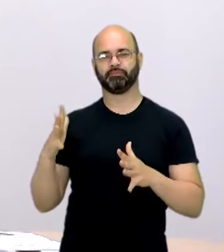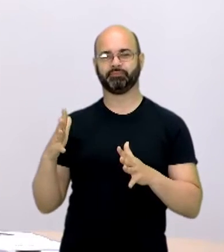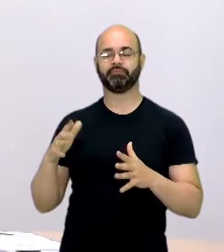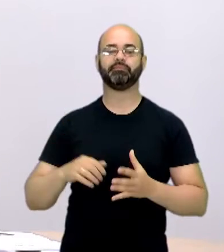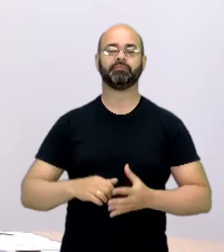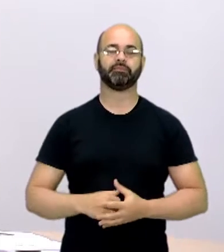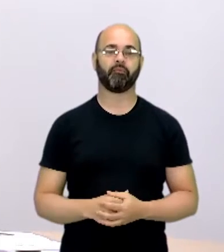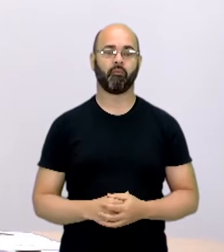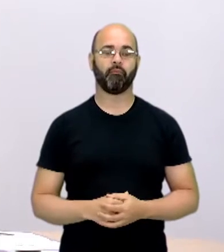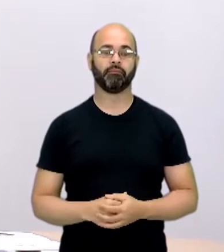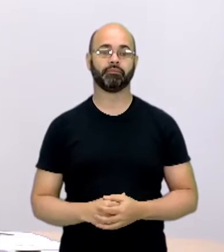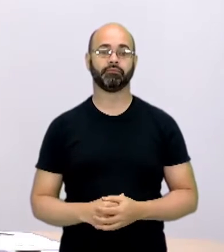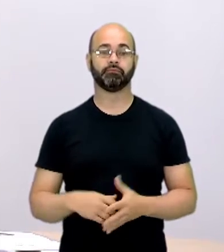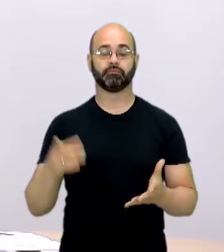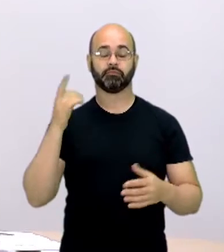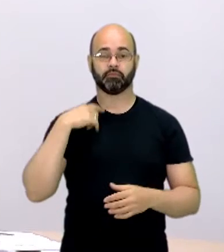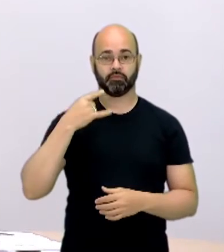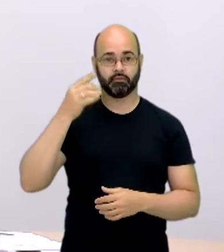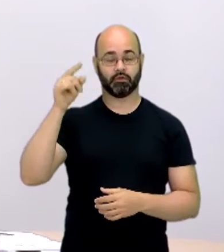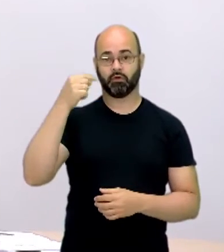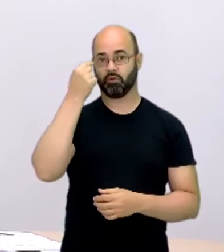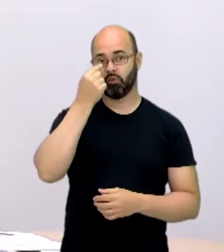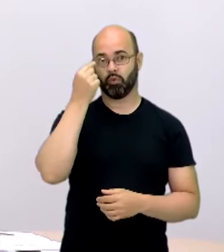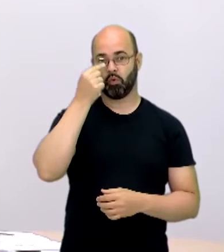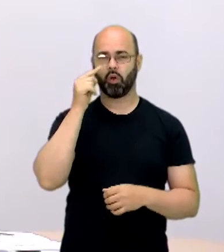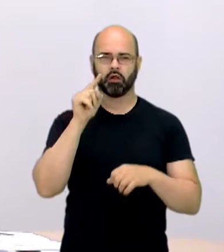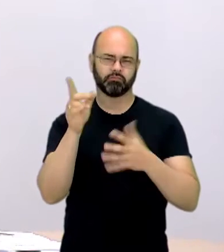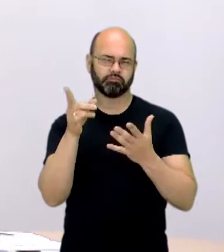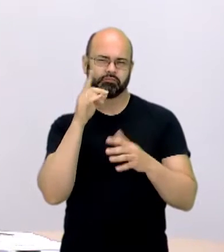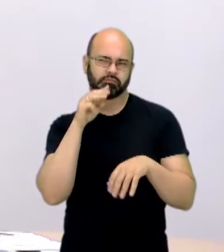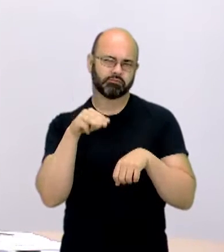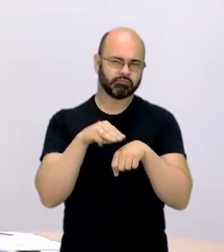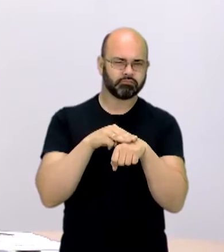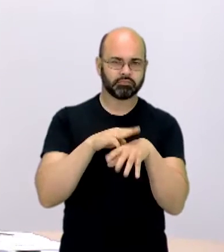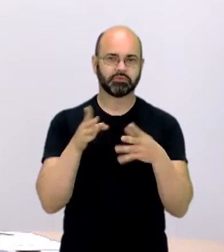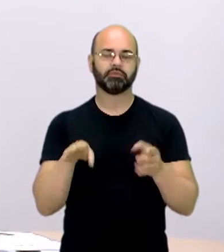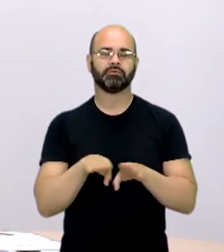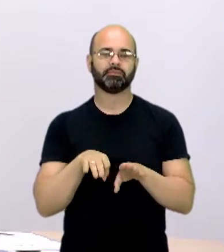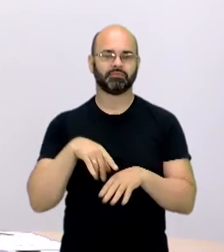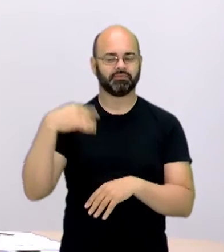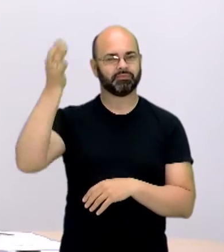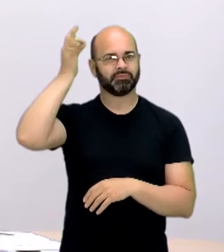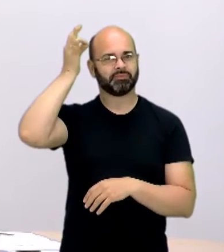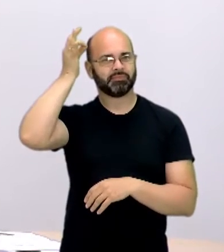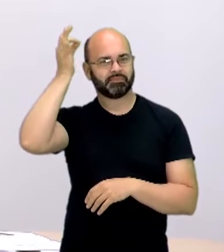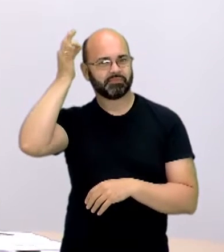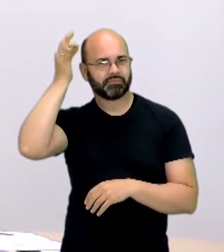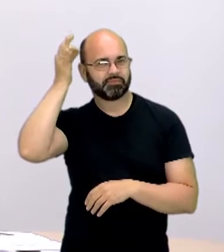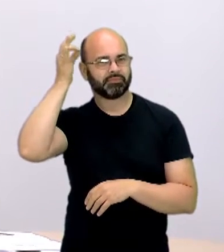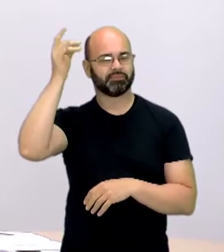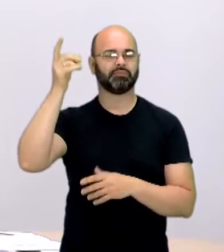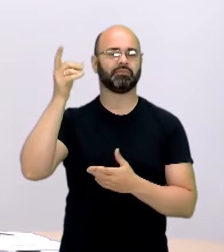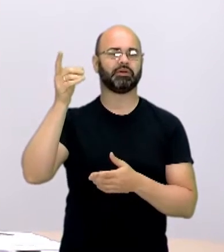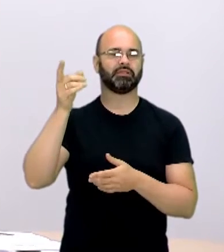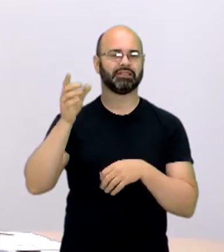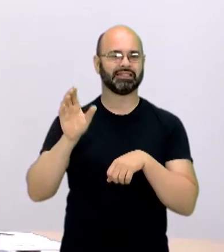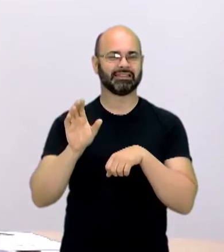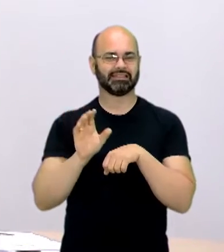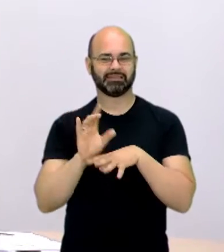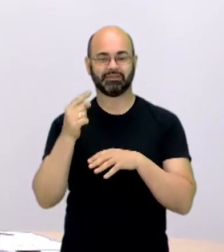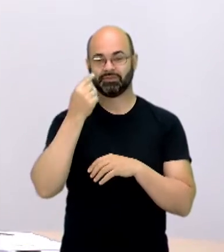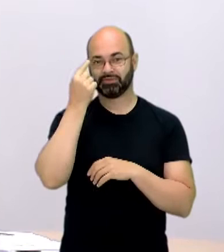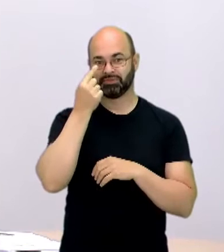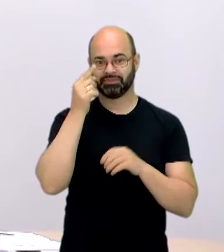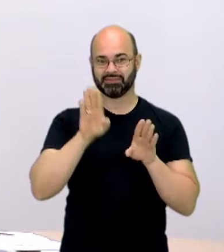mediana. I have brown hair, very little brown hair. Eu tenho cabelos castanhos, bem poucos. And brown